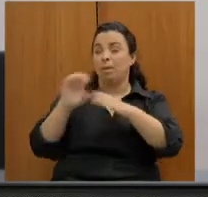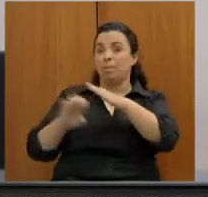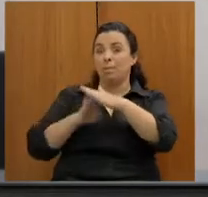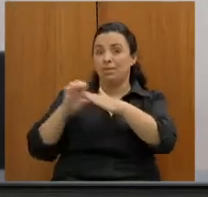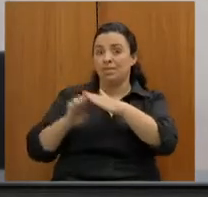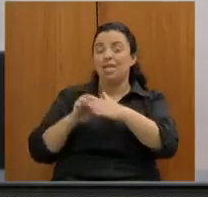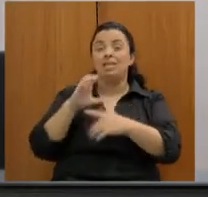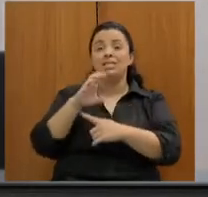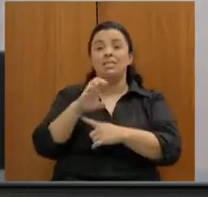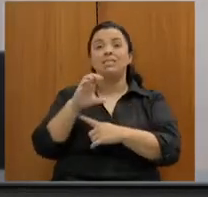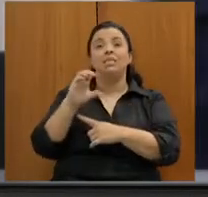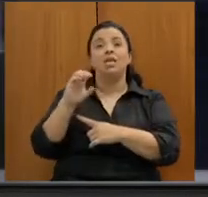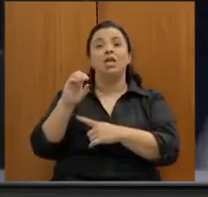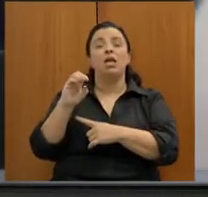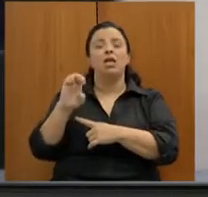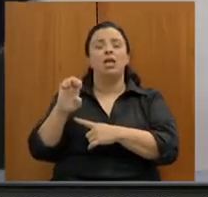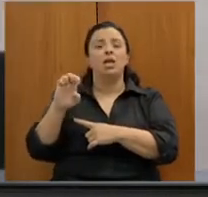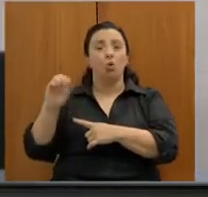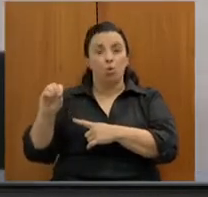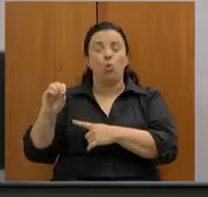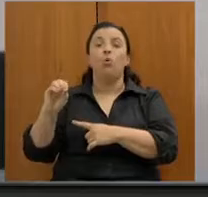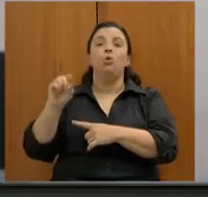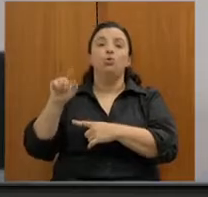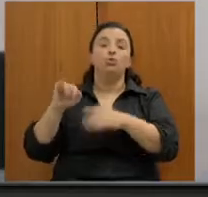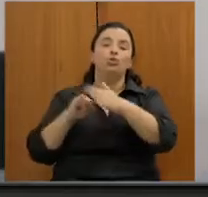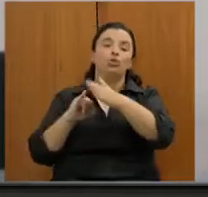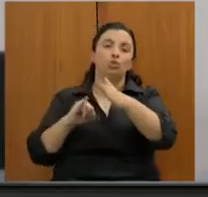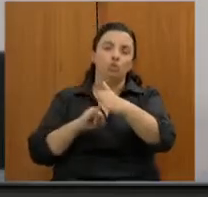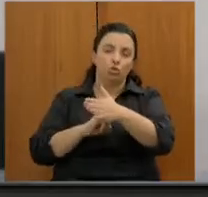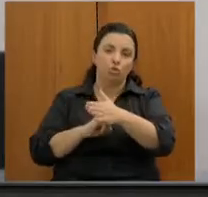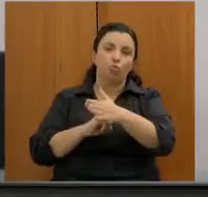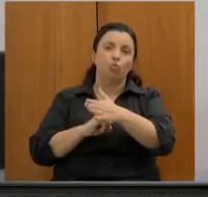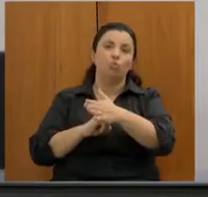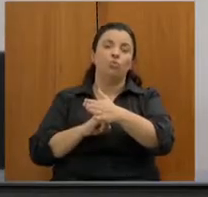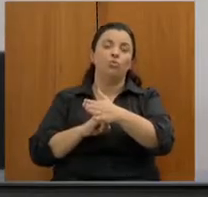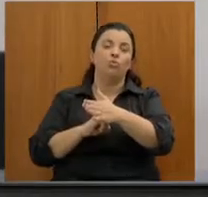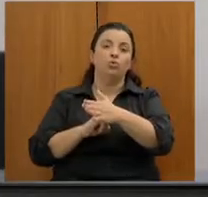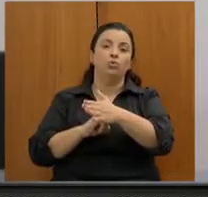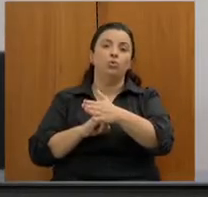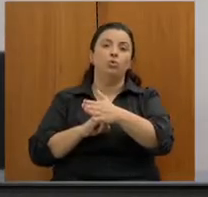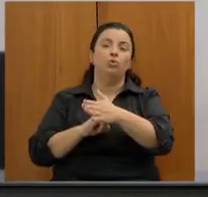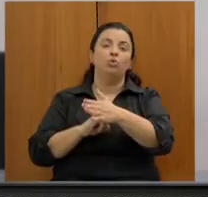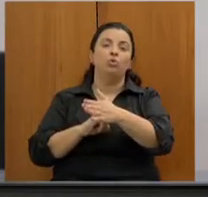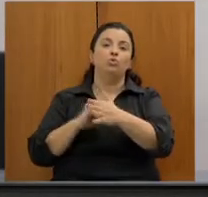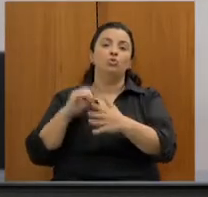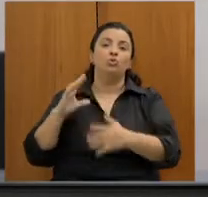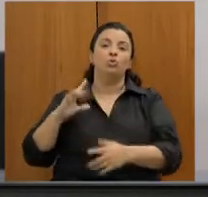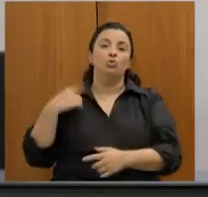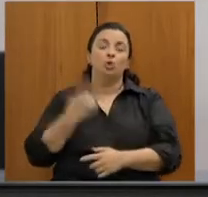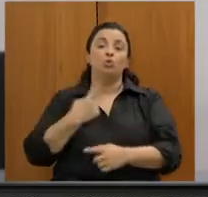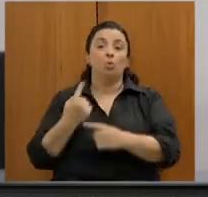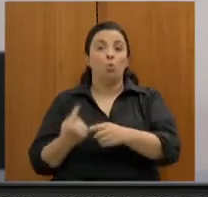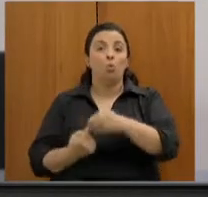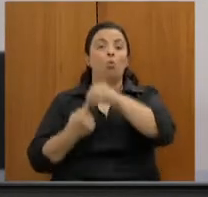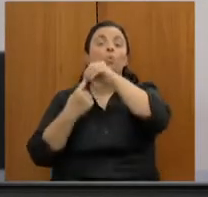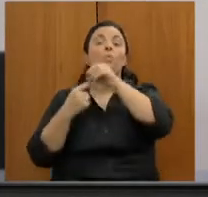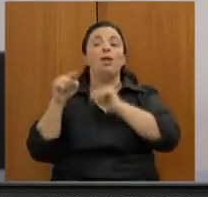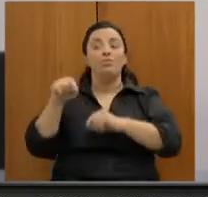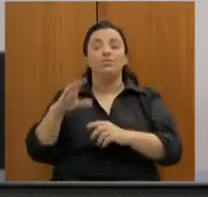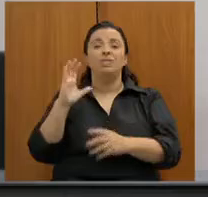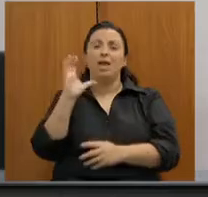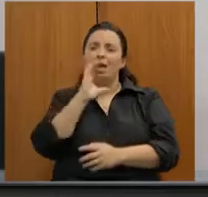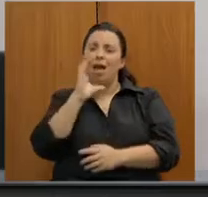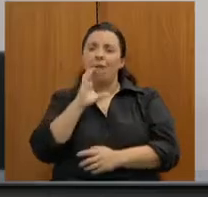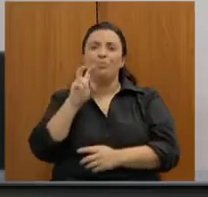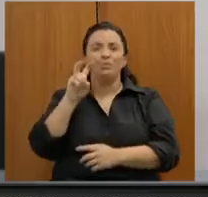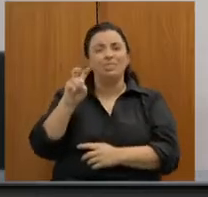Instituto somos todos por uma para que possa Lívia trazer que no brevíssimo relato 15 minutos para a gente poder